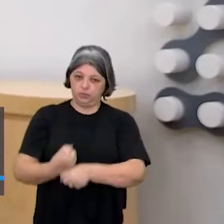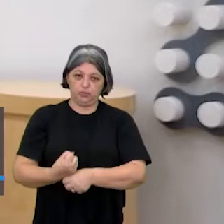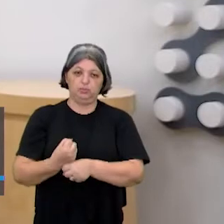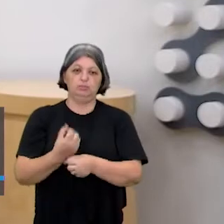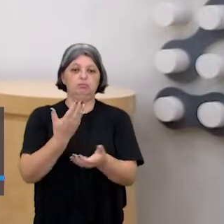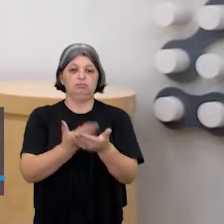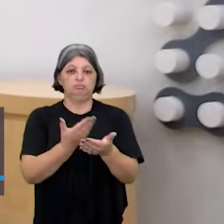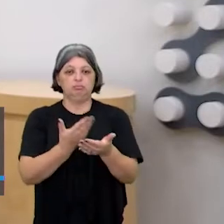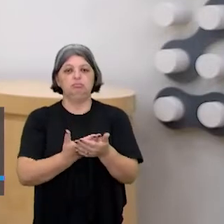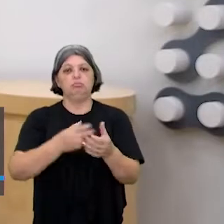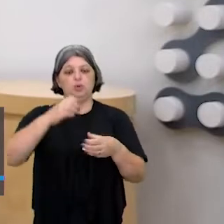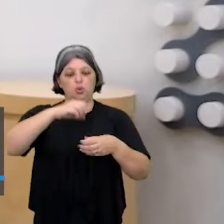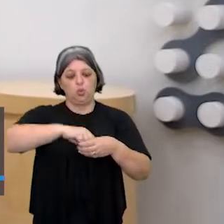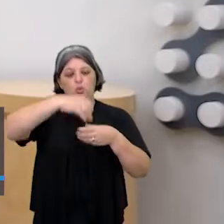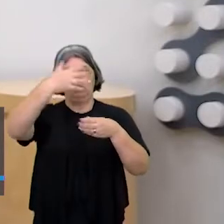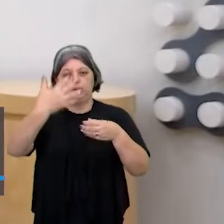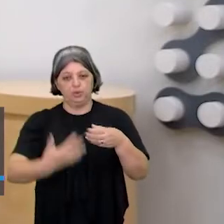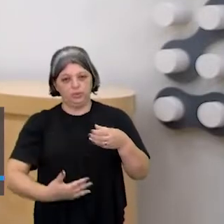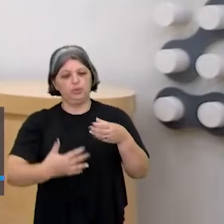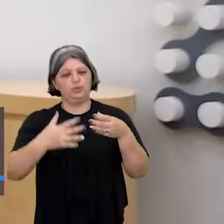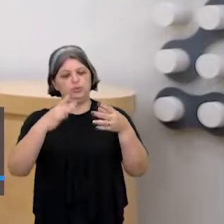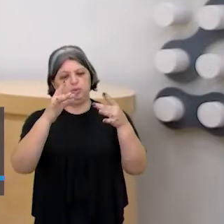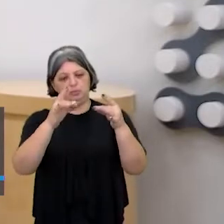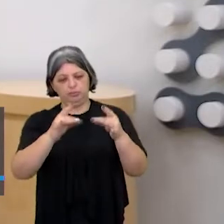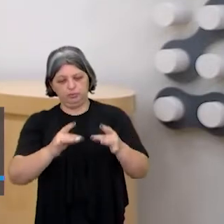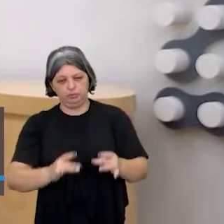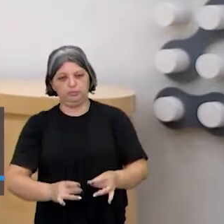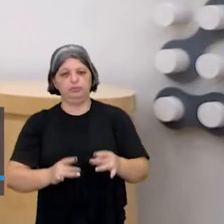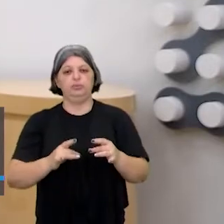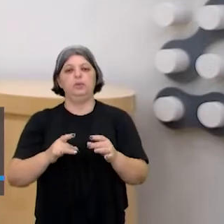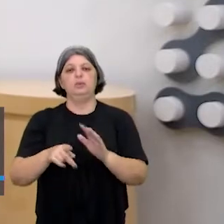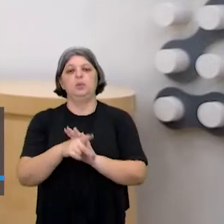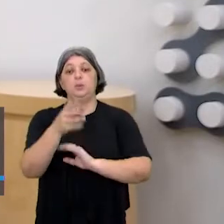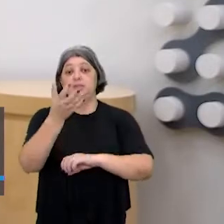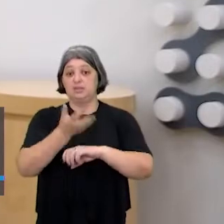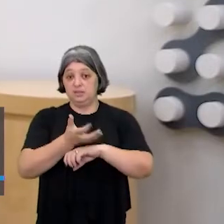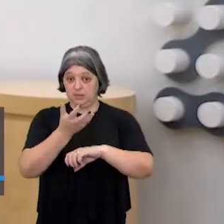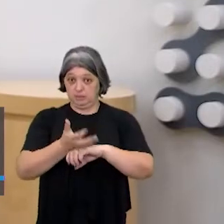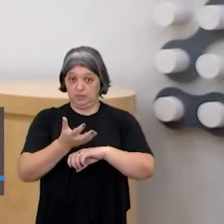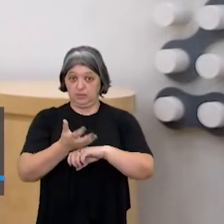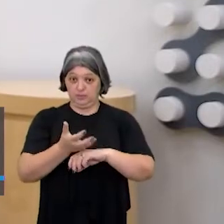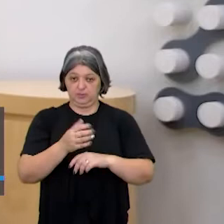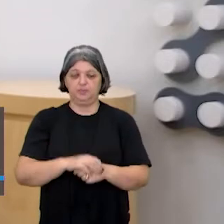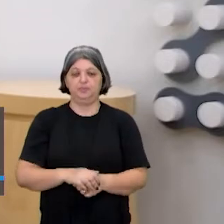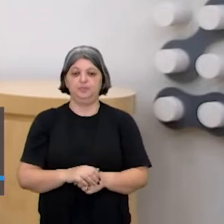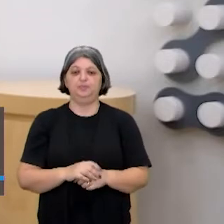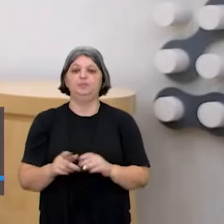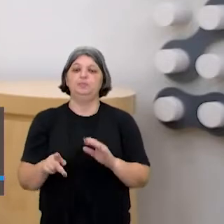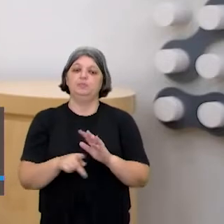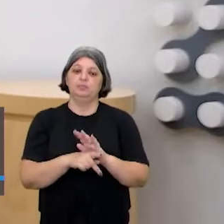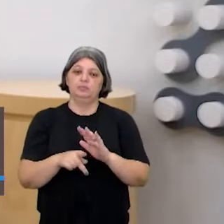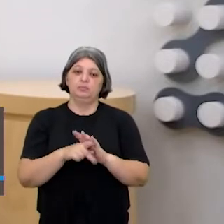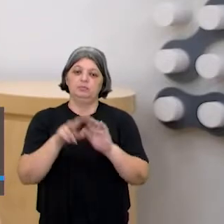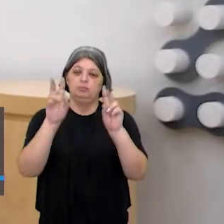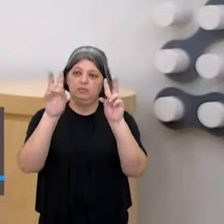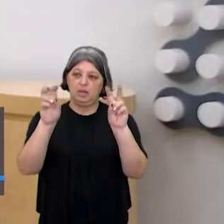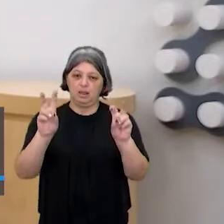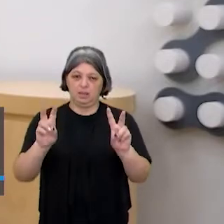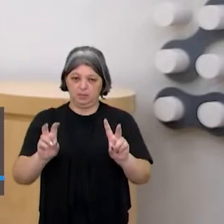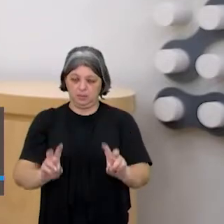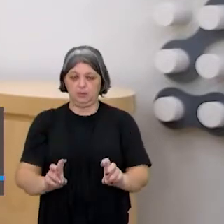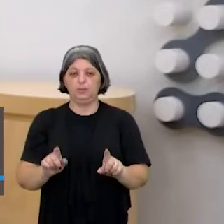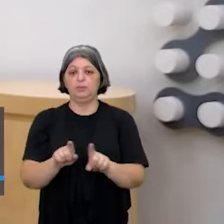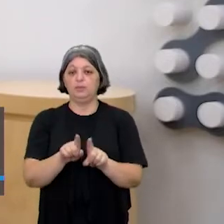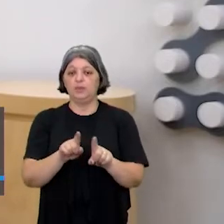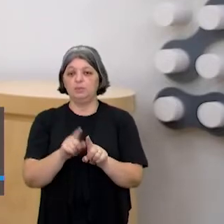em aí os nossos conteúdos revisitar em A nossa matéria né o nosso componente e também para